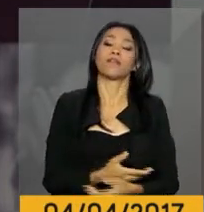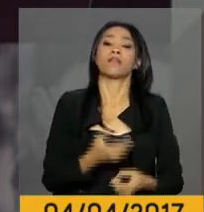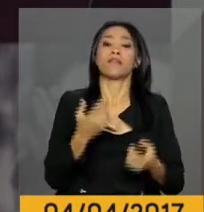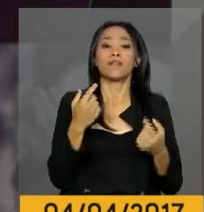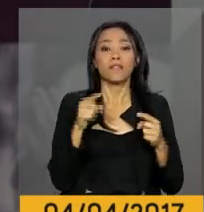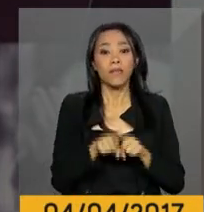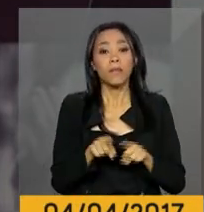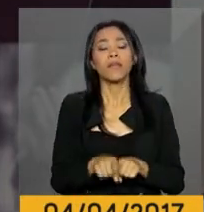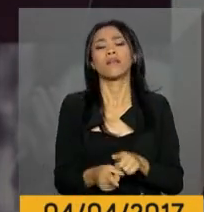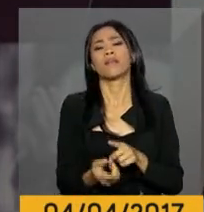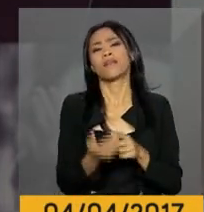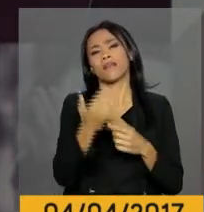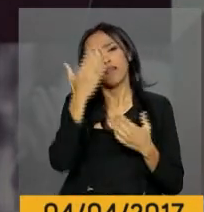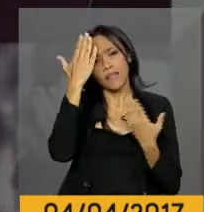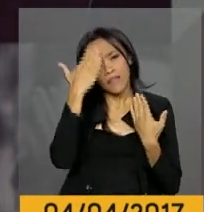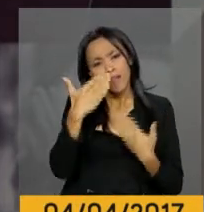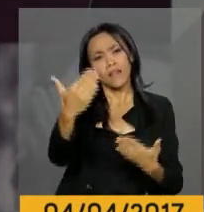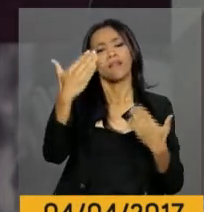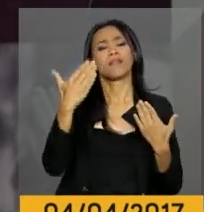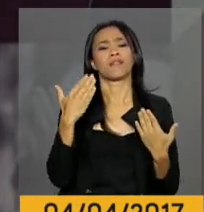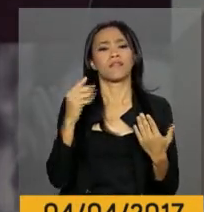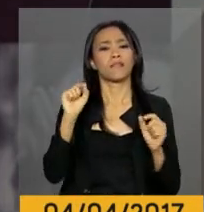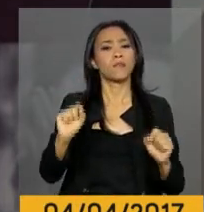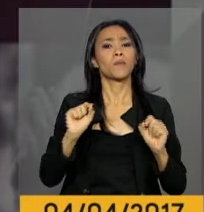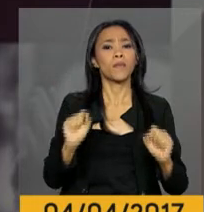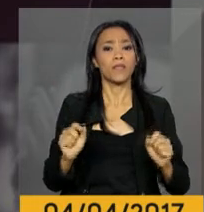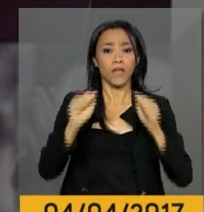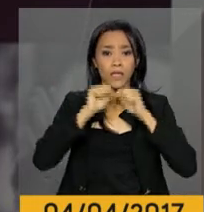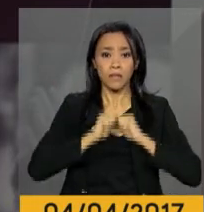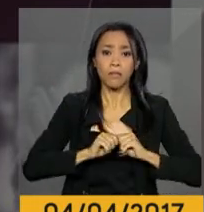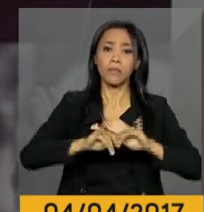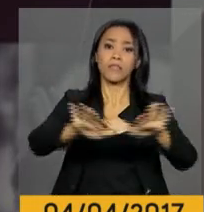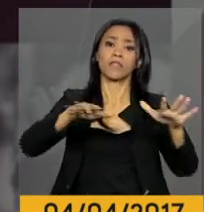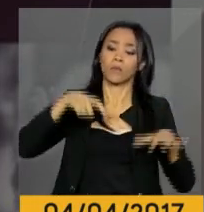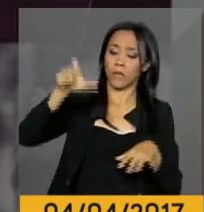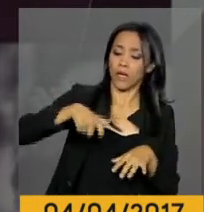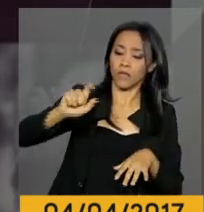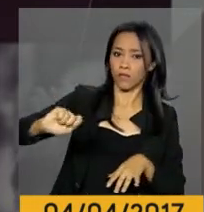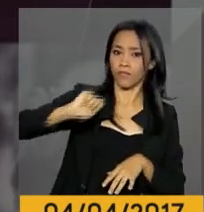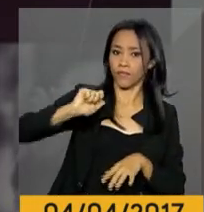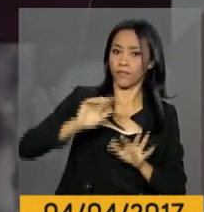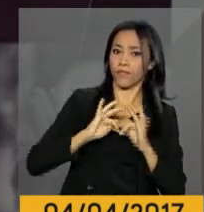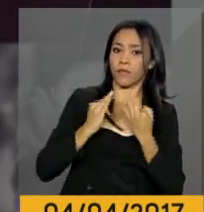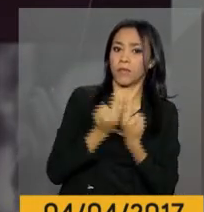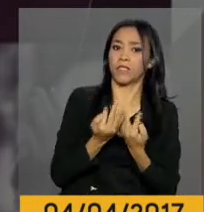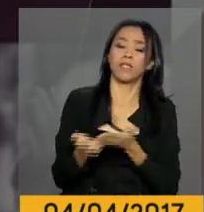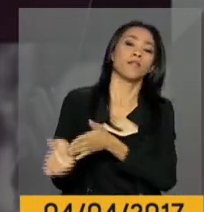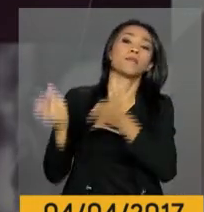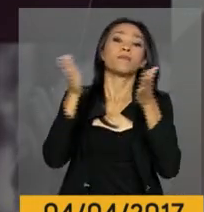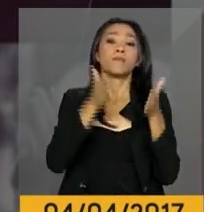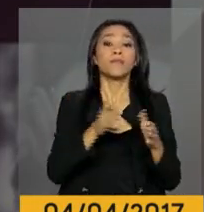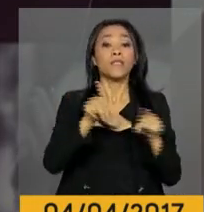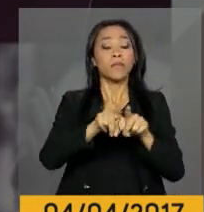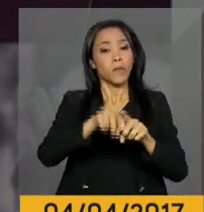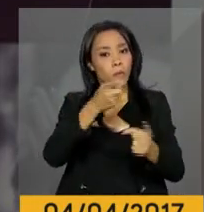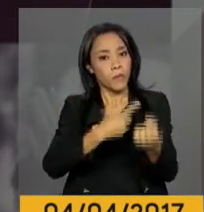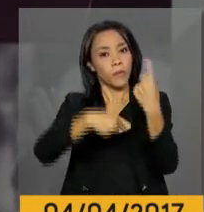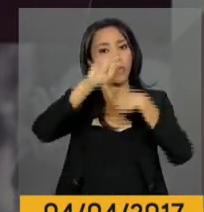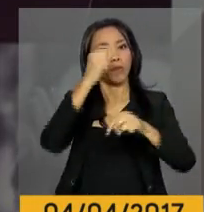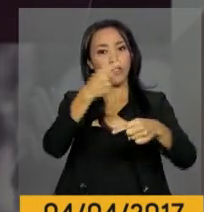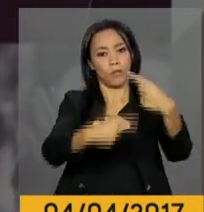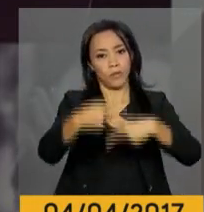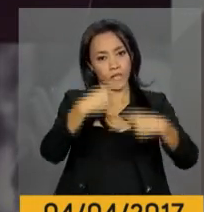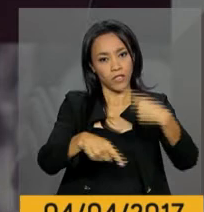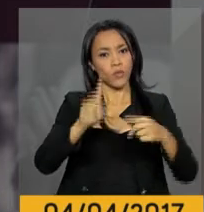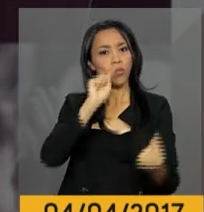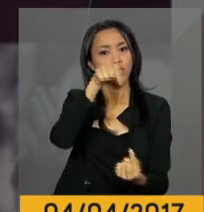seguinte, graças à grande expansão do Bolsa Família e ao êxito de políticas de diminuição